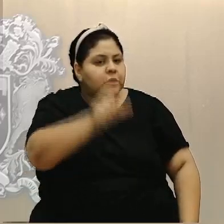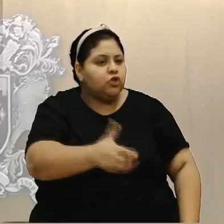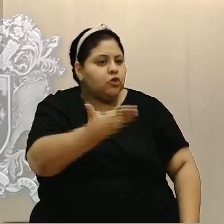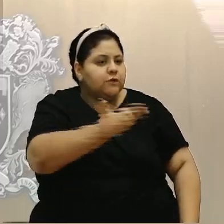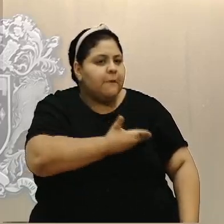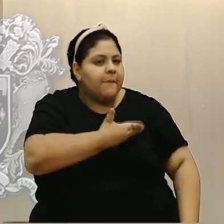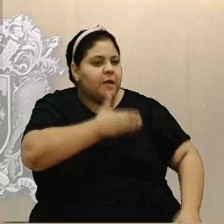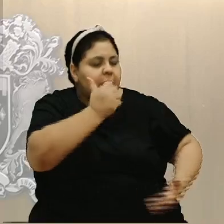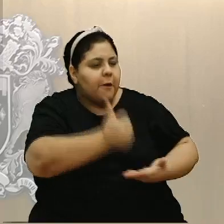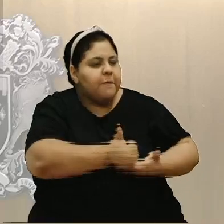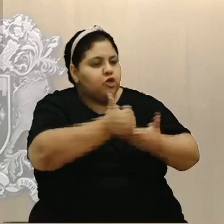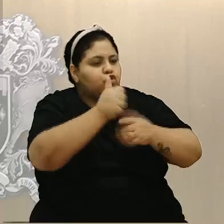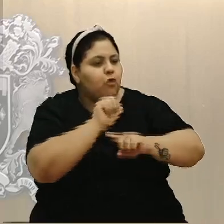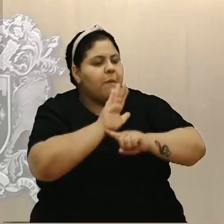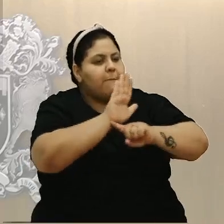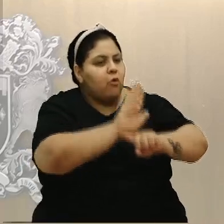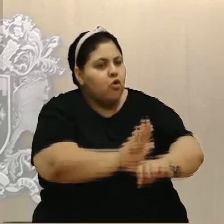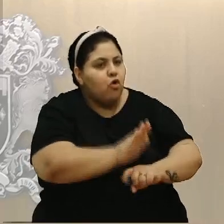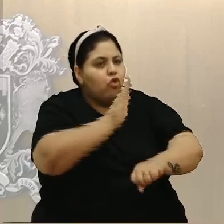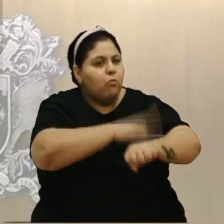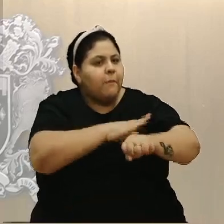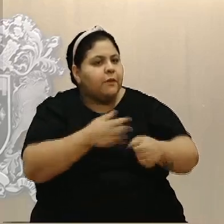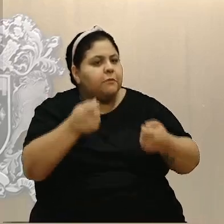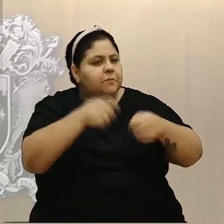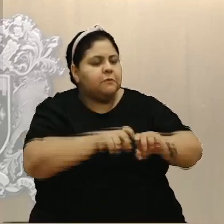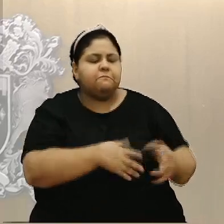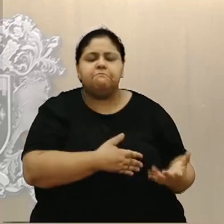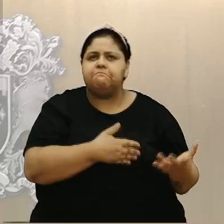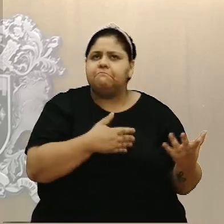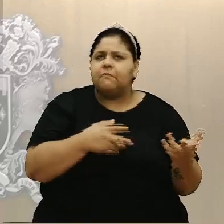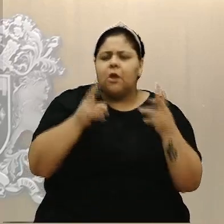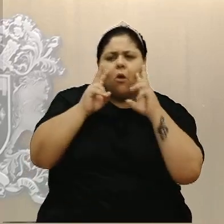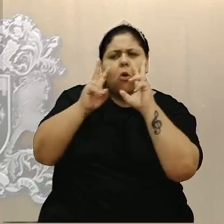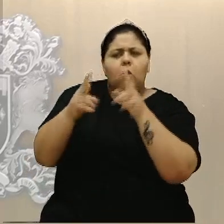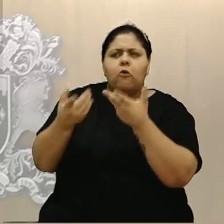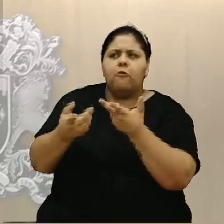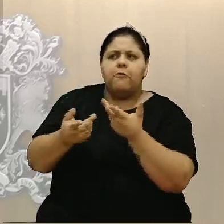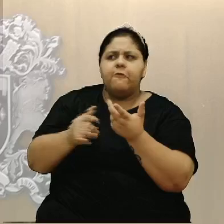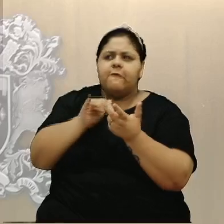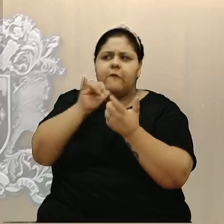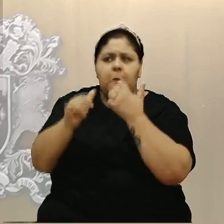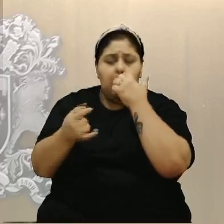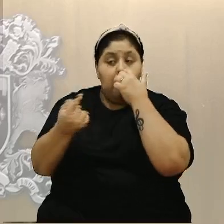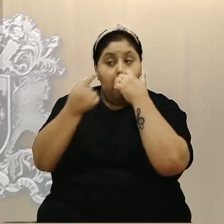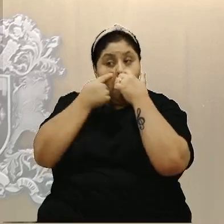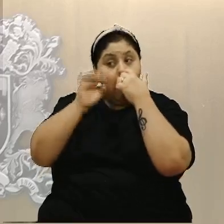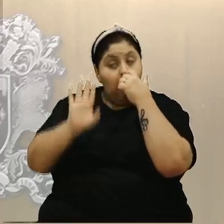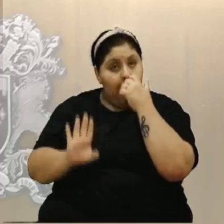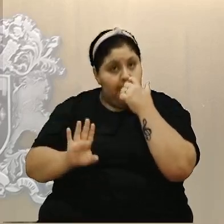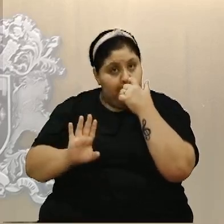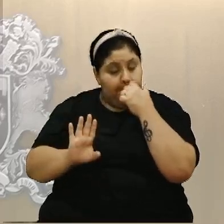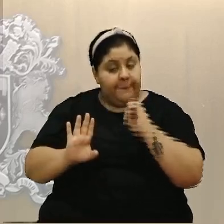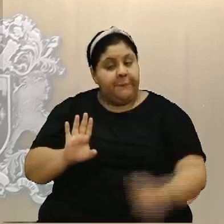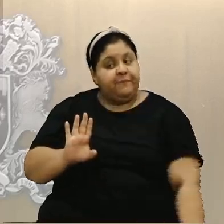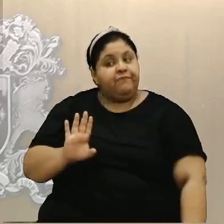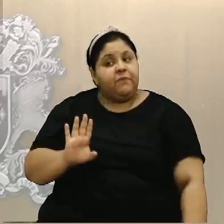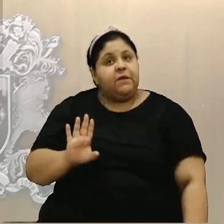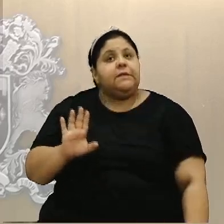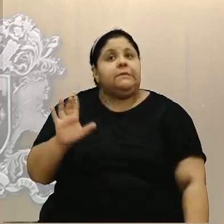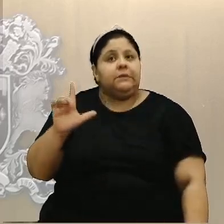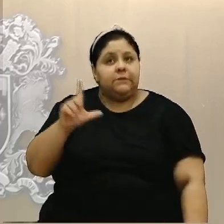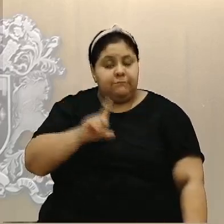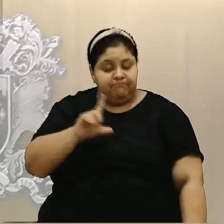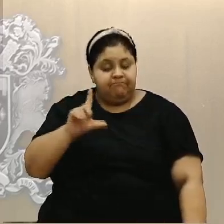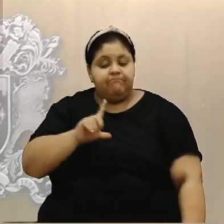mão, me ajudou quando precisei. Aquele senhor olhou para ele e disse: olha, meu garoto, haverás